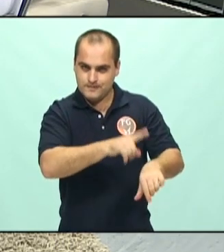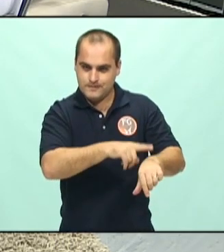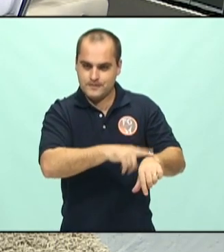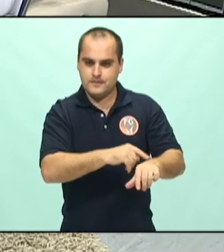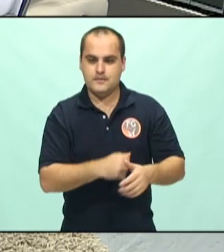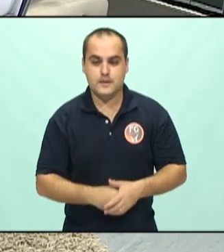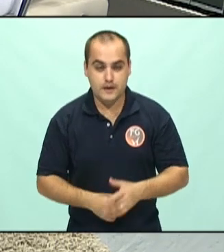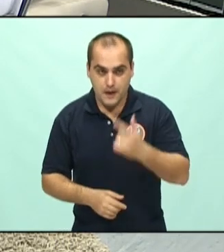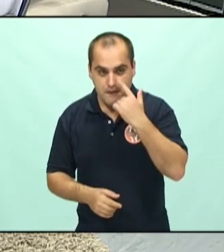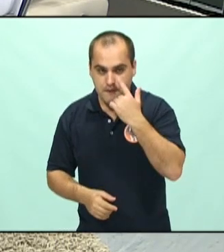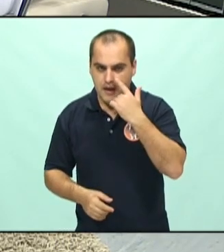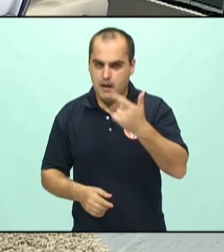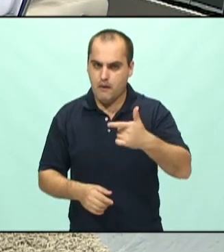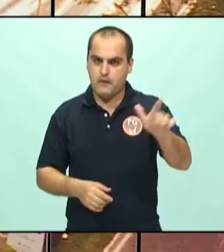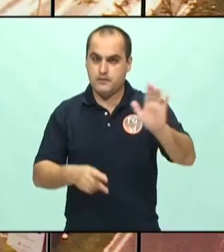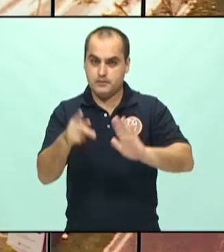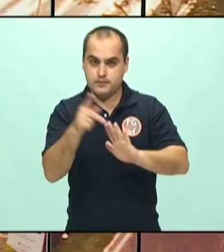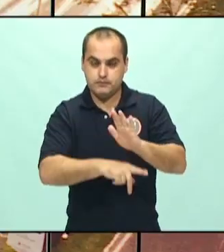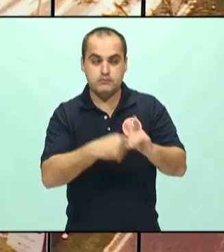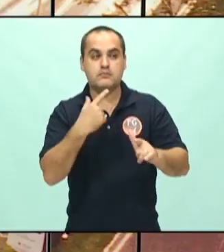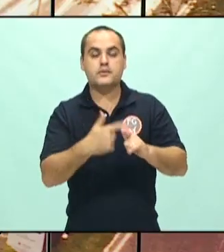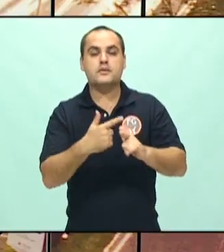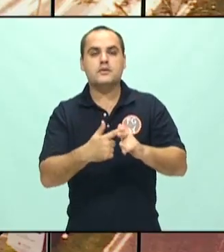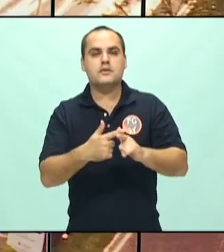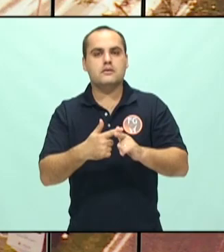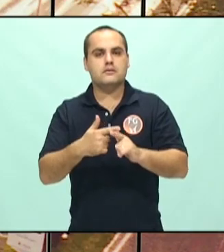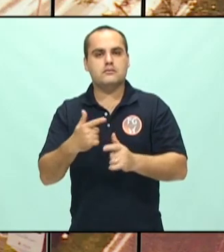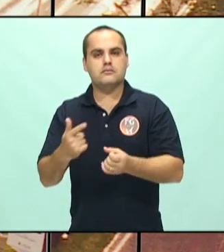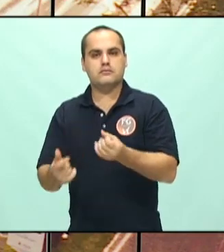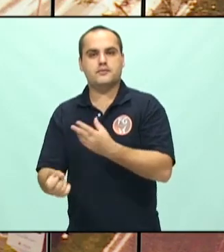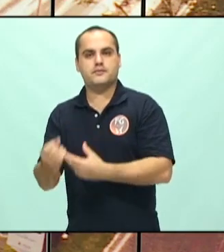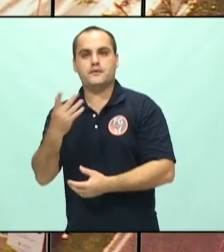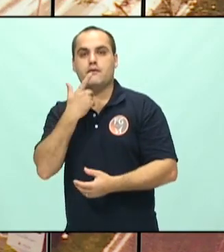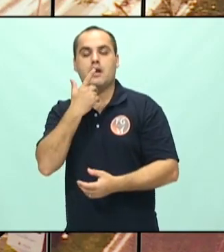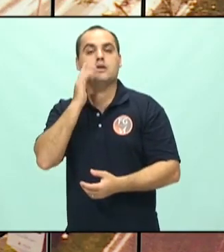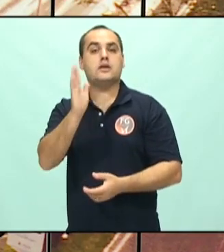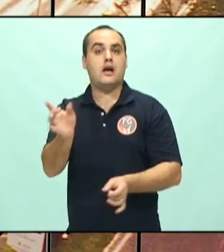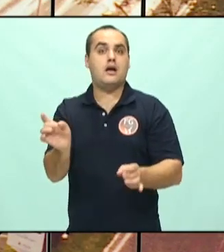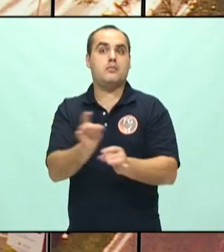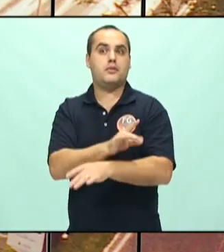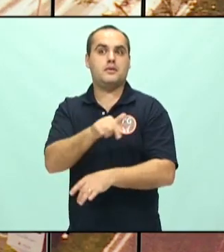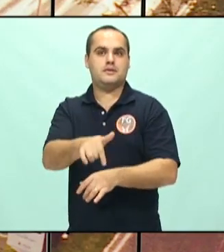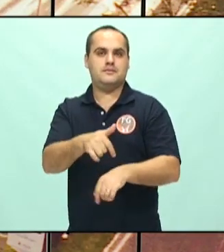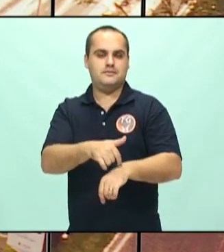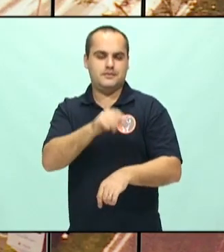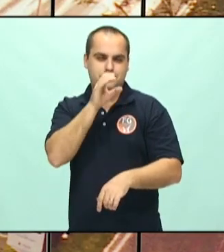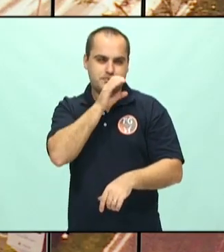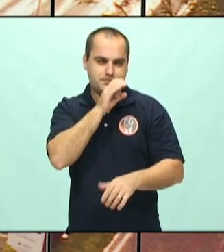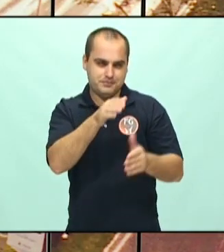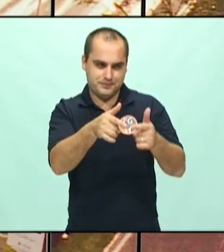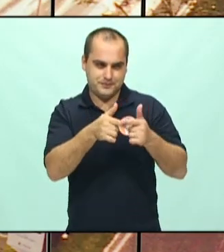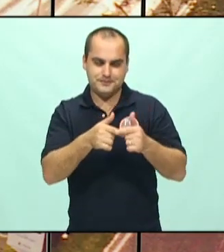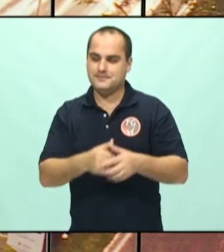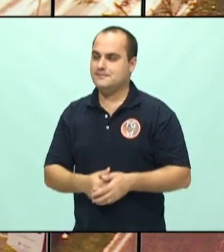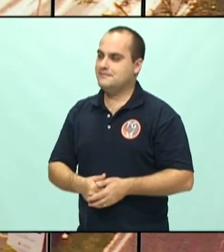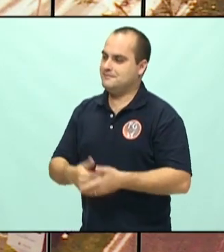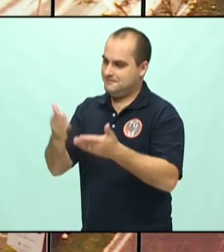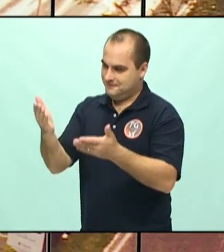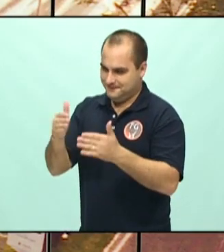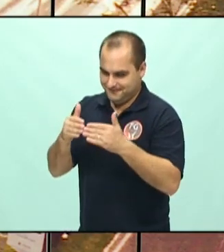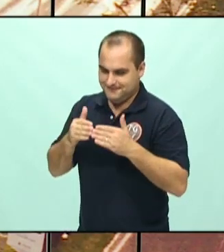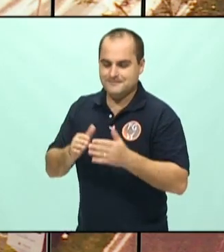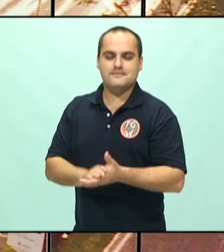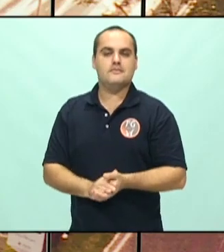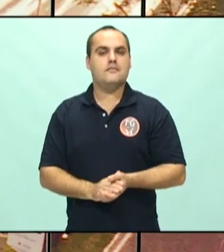vemos outras situações aqui porque o bella está nos dizendo que esse bloco encerrou peço licença ao senhor ea senhora muito obrigado